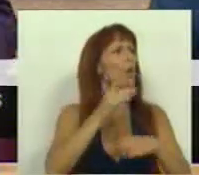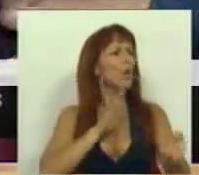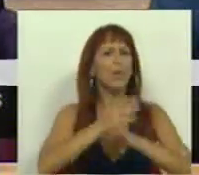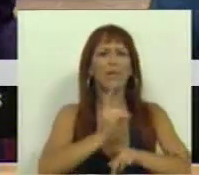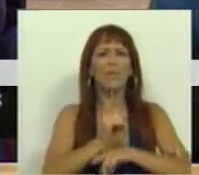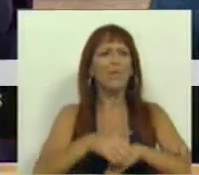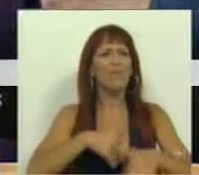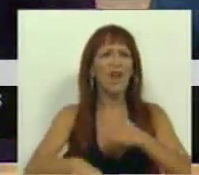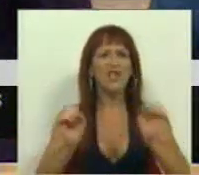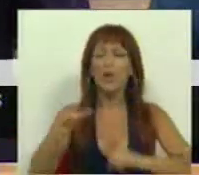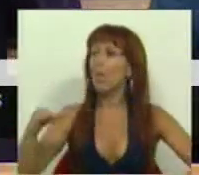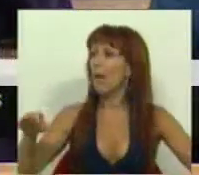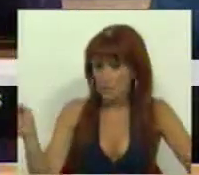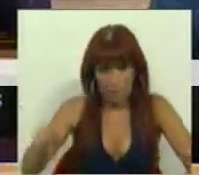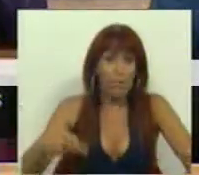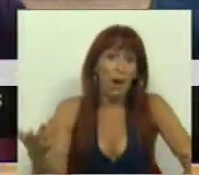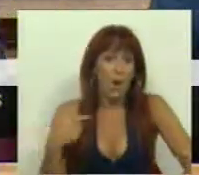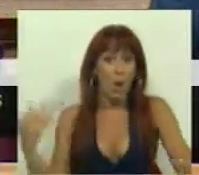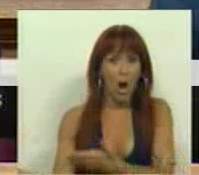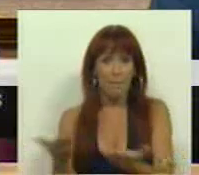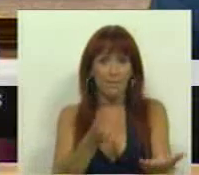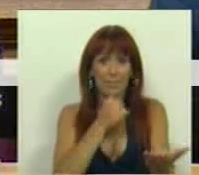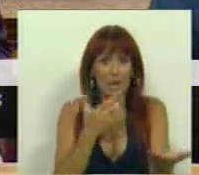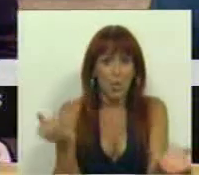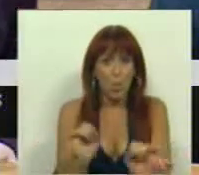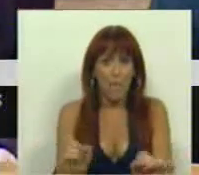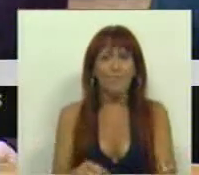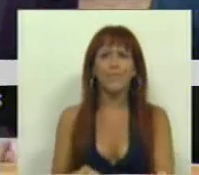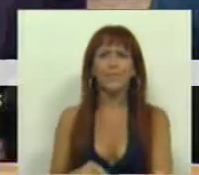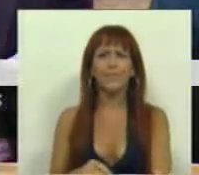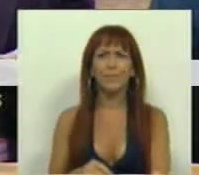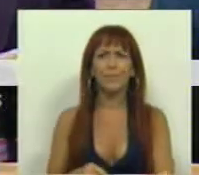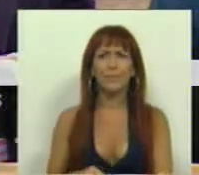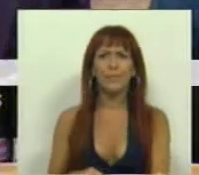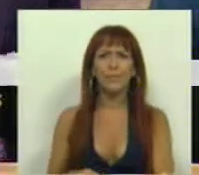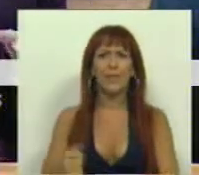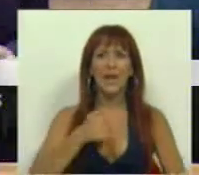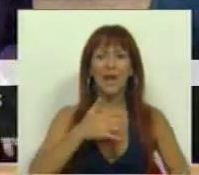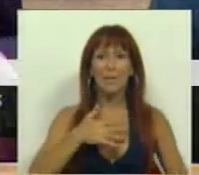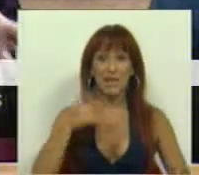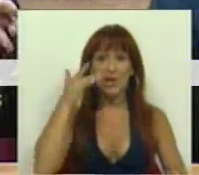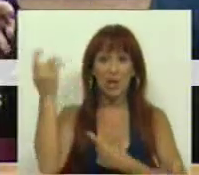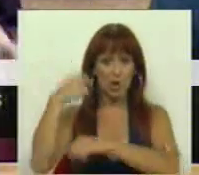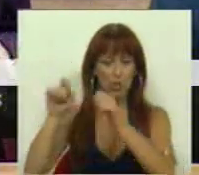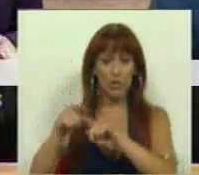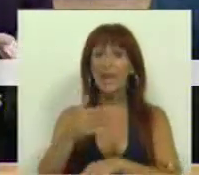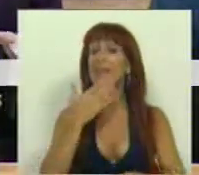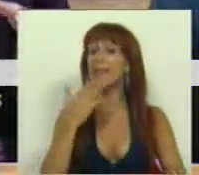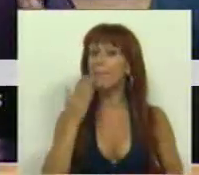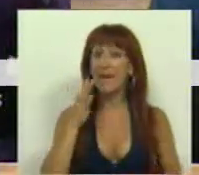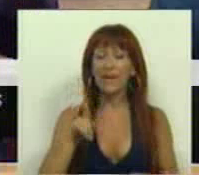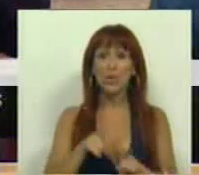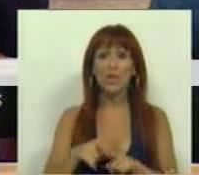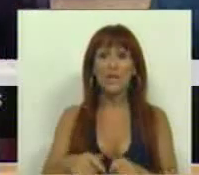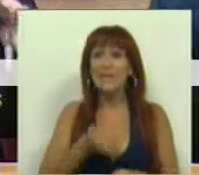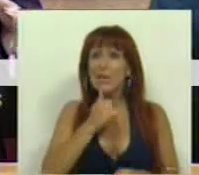sem fazer nada e o partido socialista também não apresenta medidas e as empresas exportadoras dependem